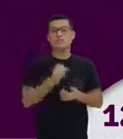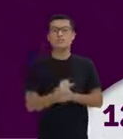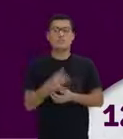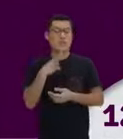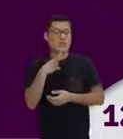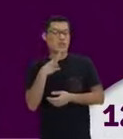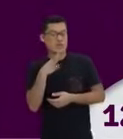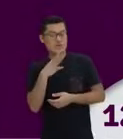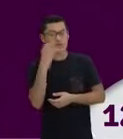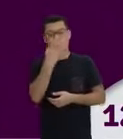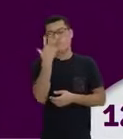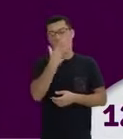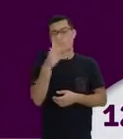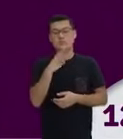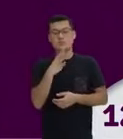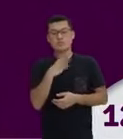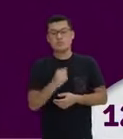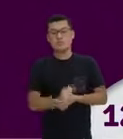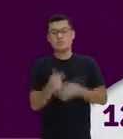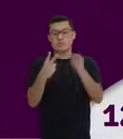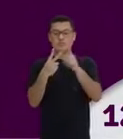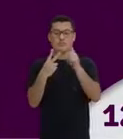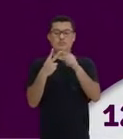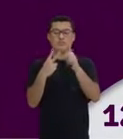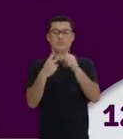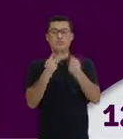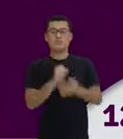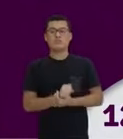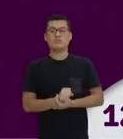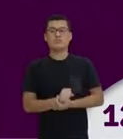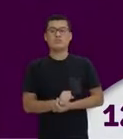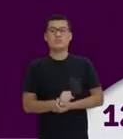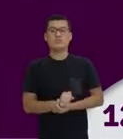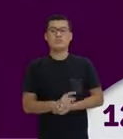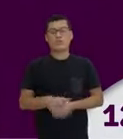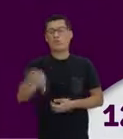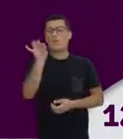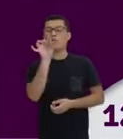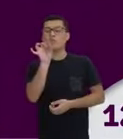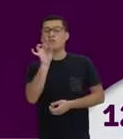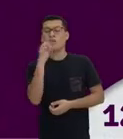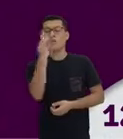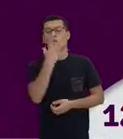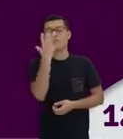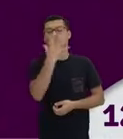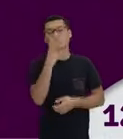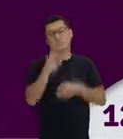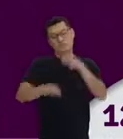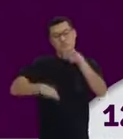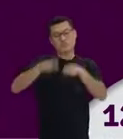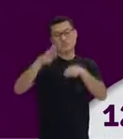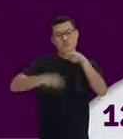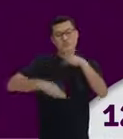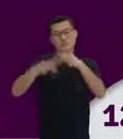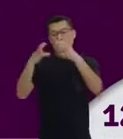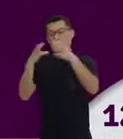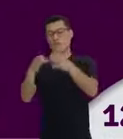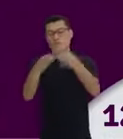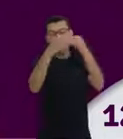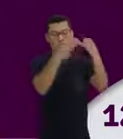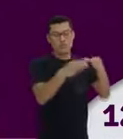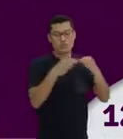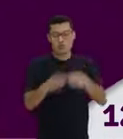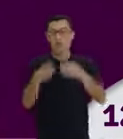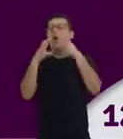a música ai conhecimento e o segundo argumento é sobre o que é música Depende do lugar